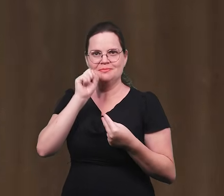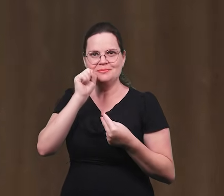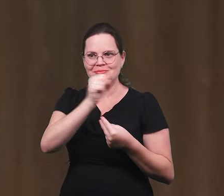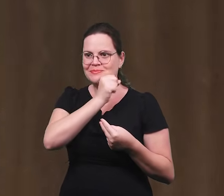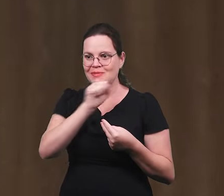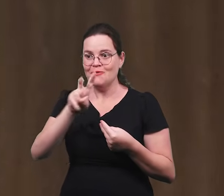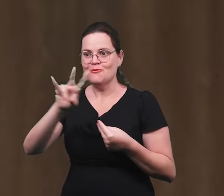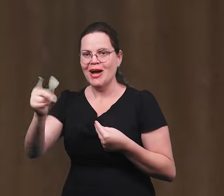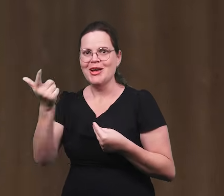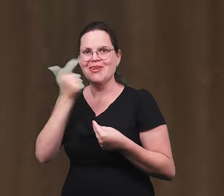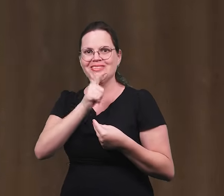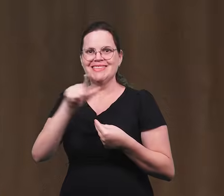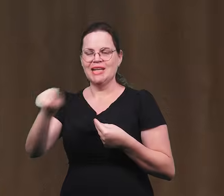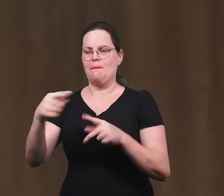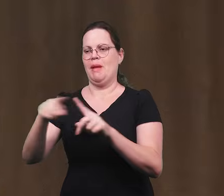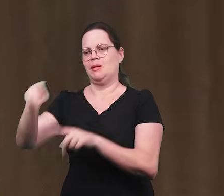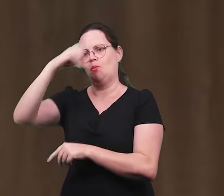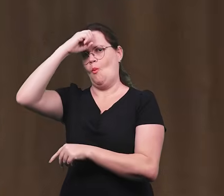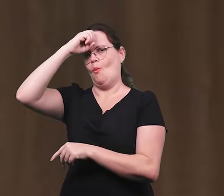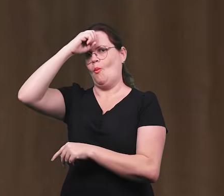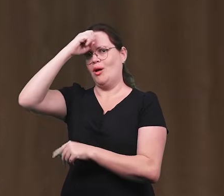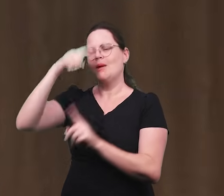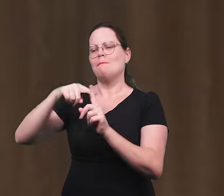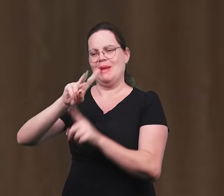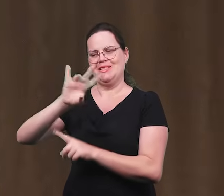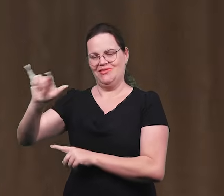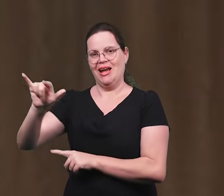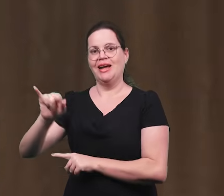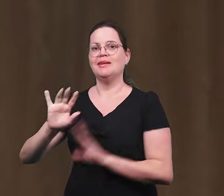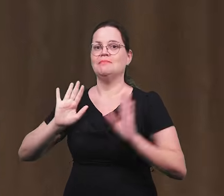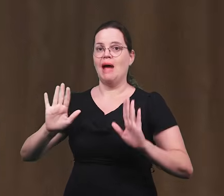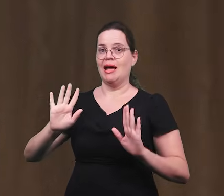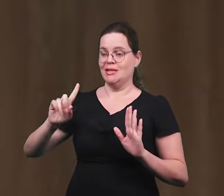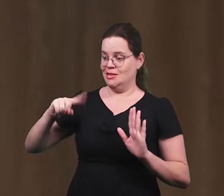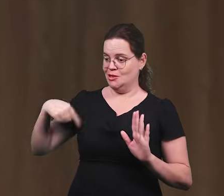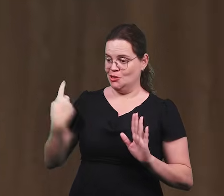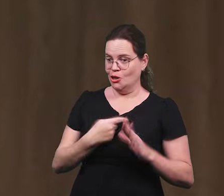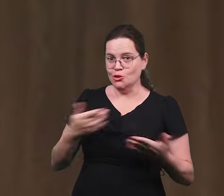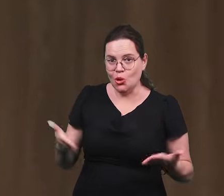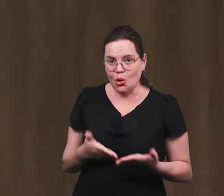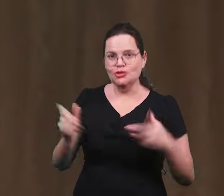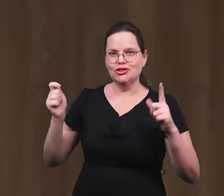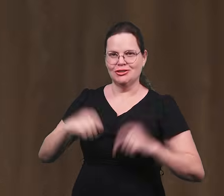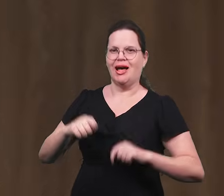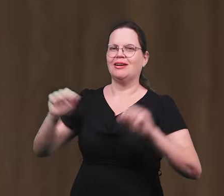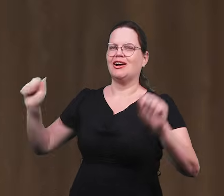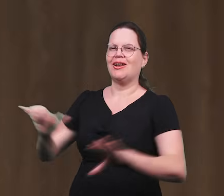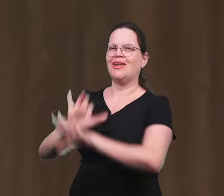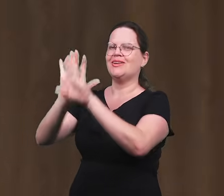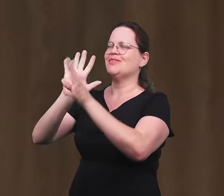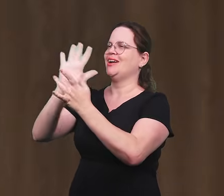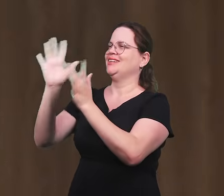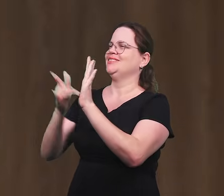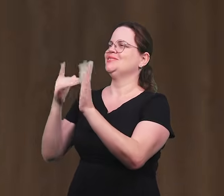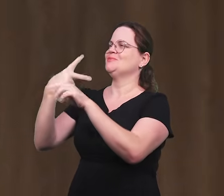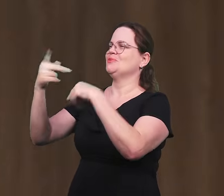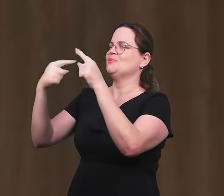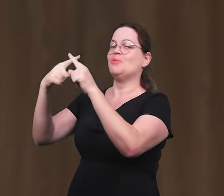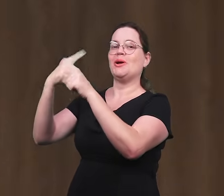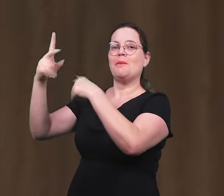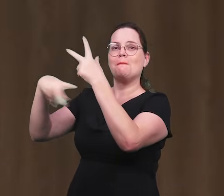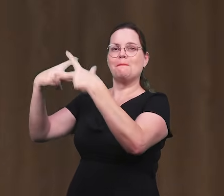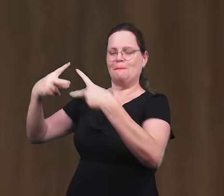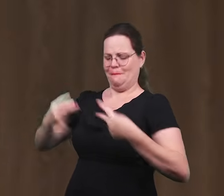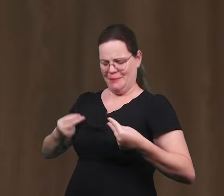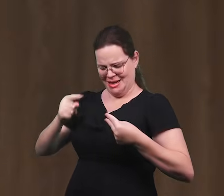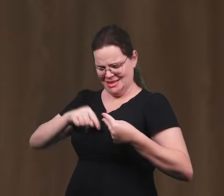ali prestes a receber, mas não tinha entendido ainda, nós hoje agradecemos a Deus, porque nós entendemos que o maior presente para a